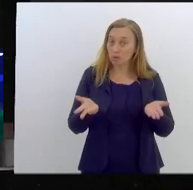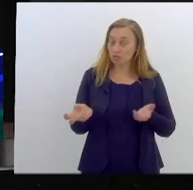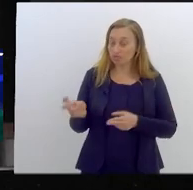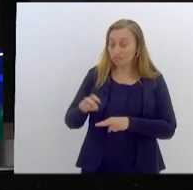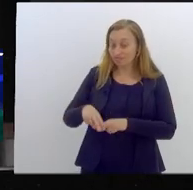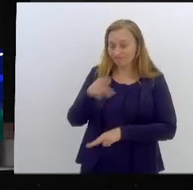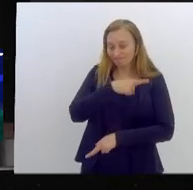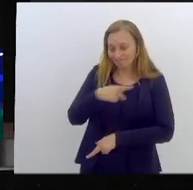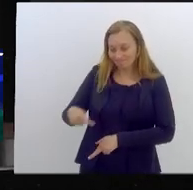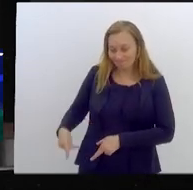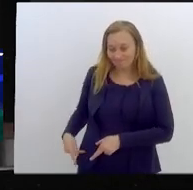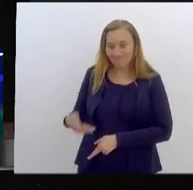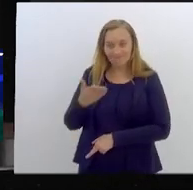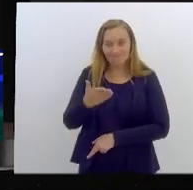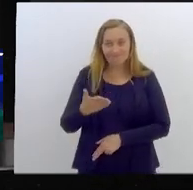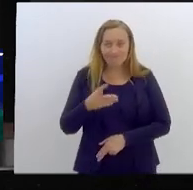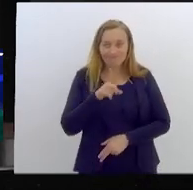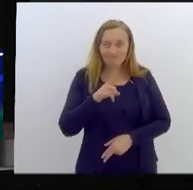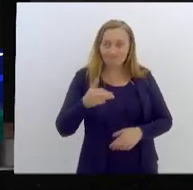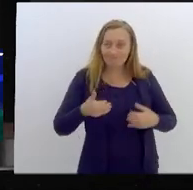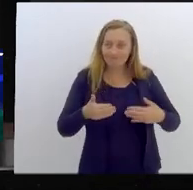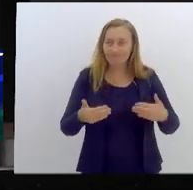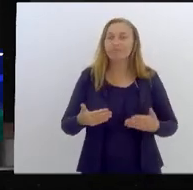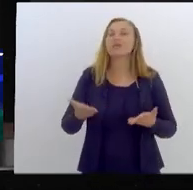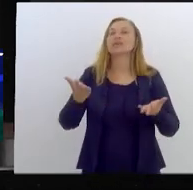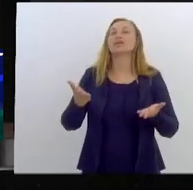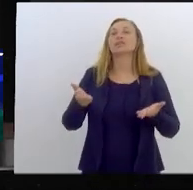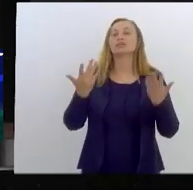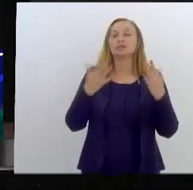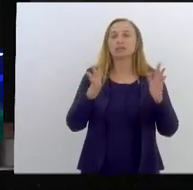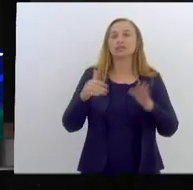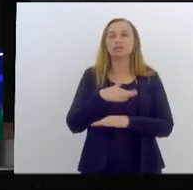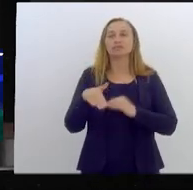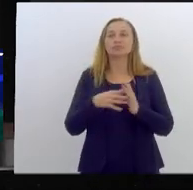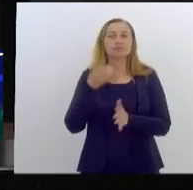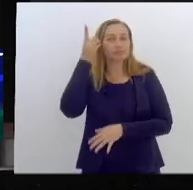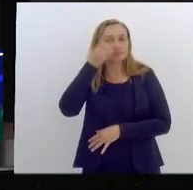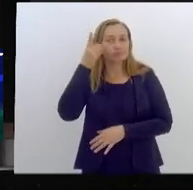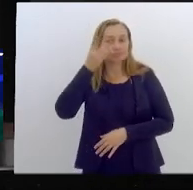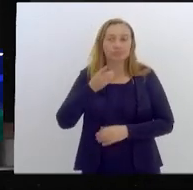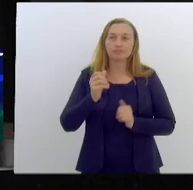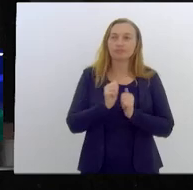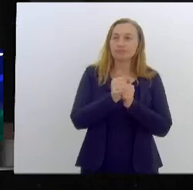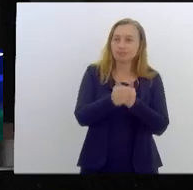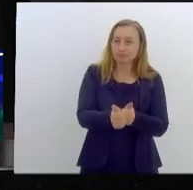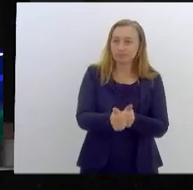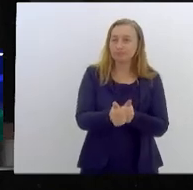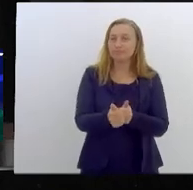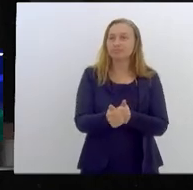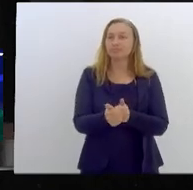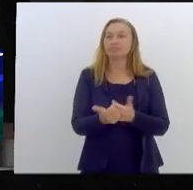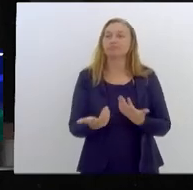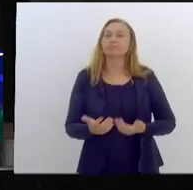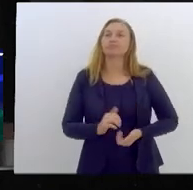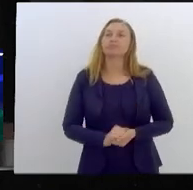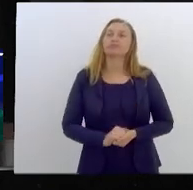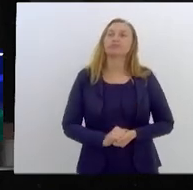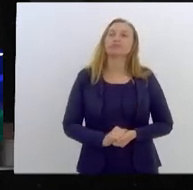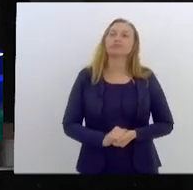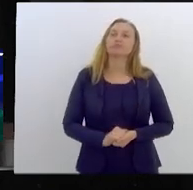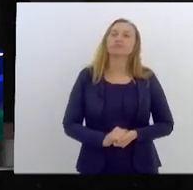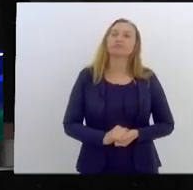preside a sessão do dia, saudar aos deputados e deputadas que ainda nos acompanham, aqueles que